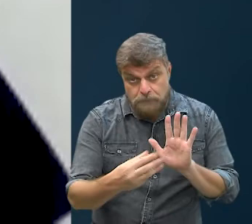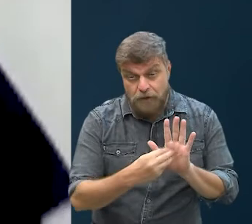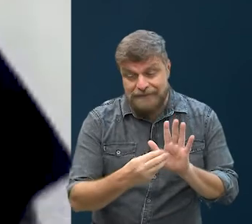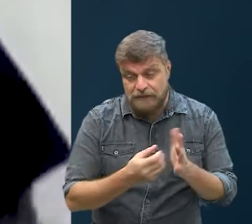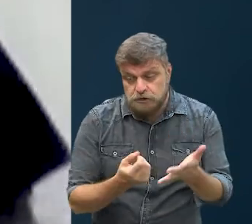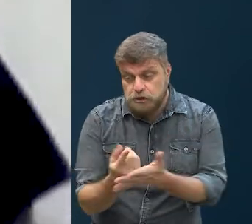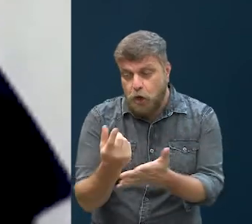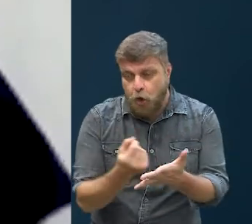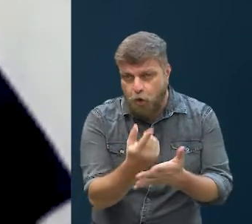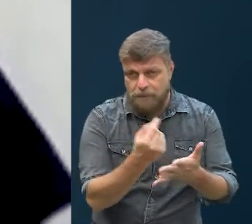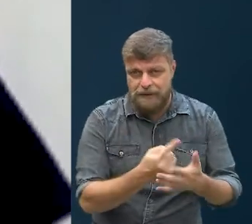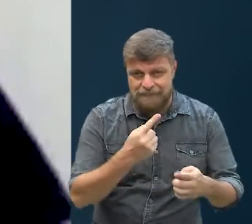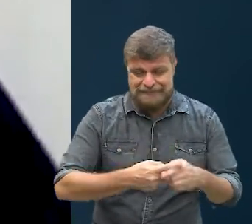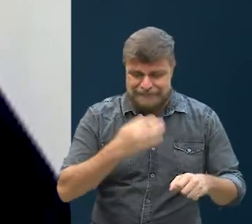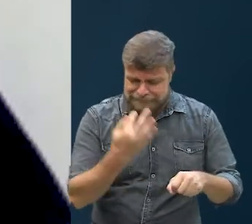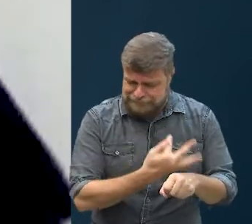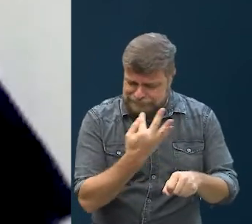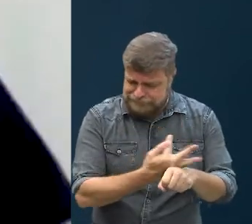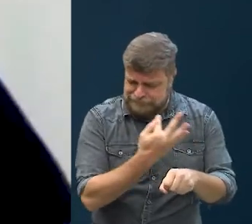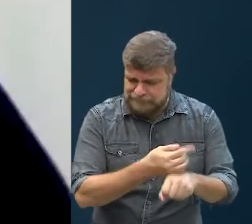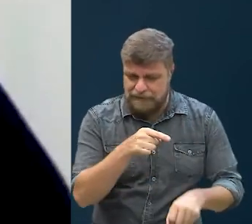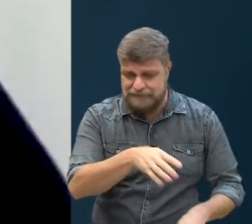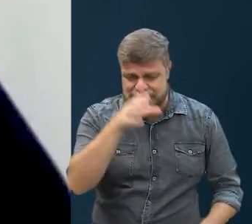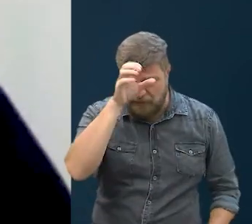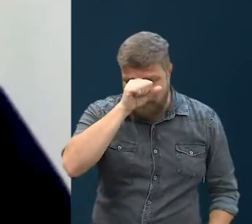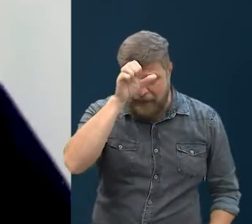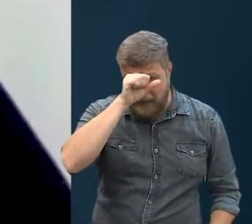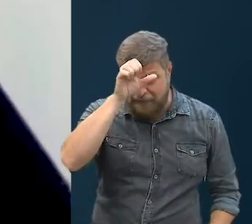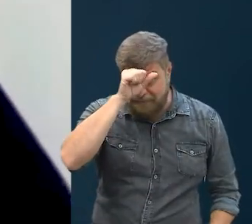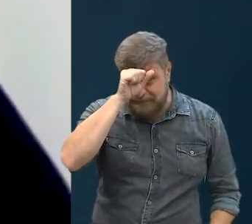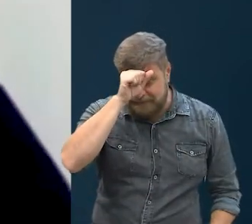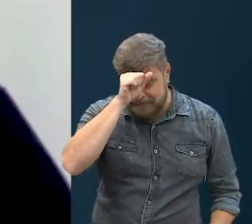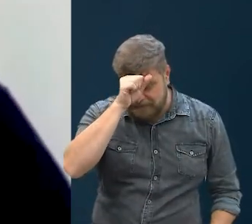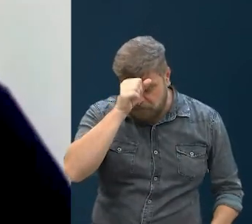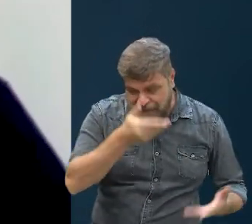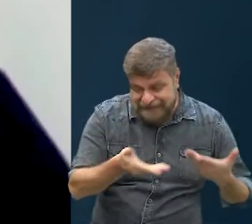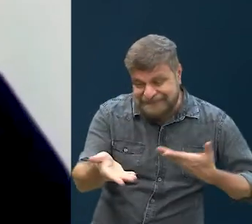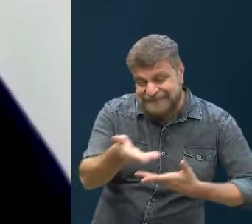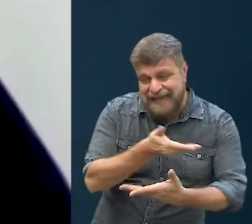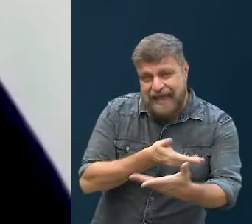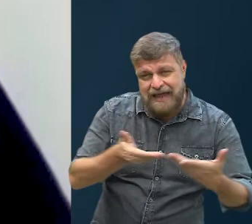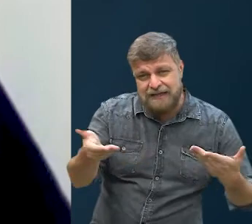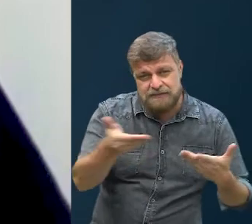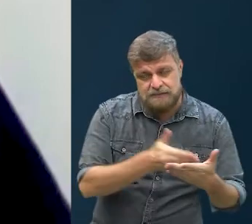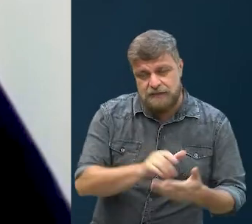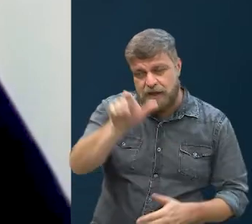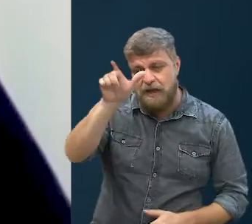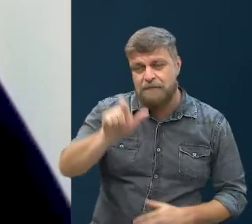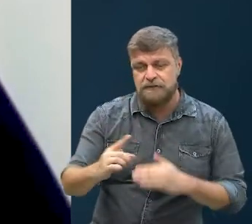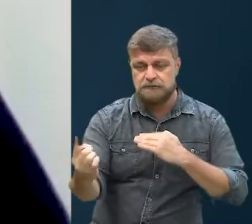eles estão ralando e aprendendo a se relacionar com esse cliente. Eu acho que